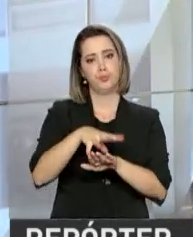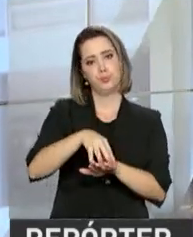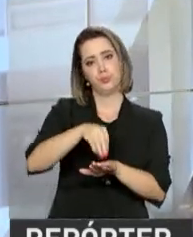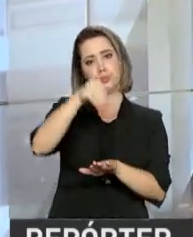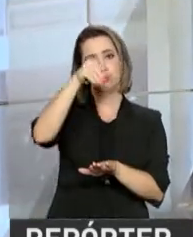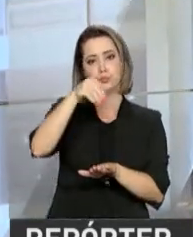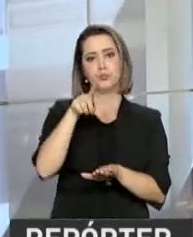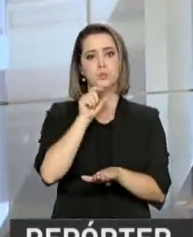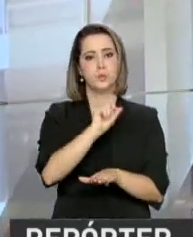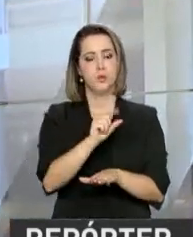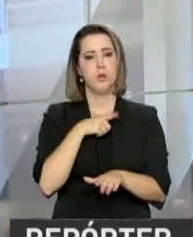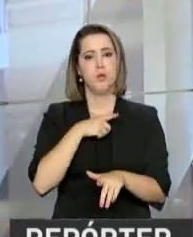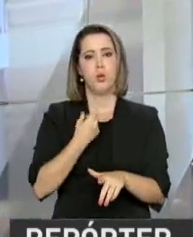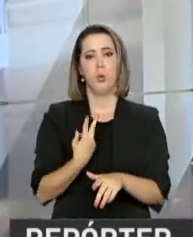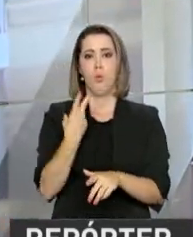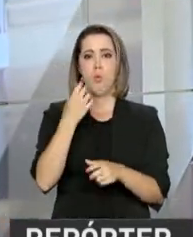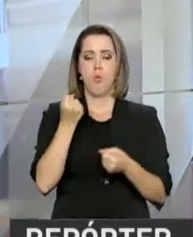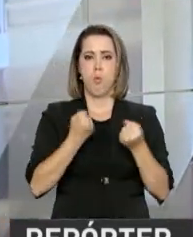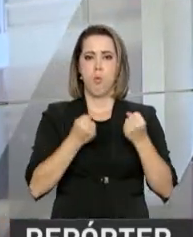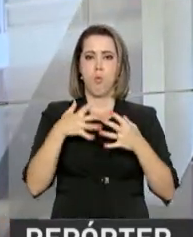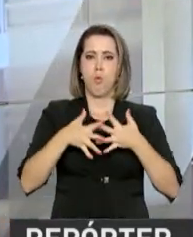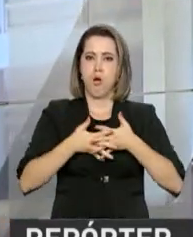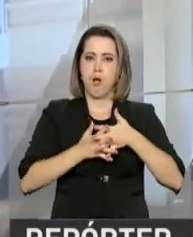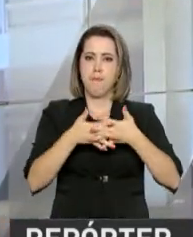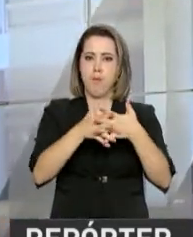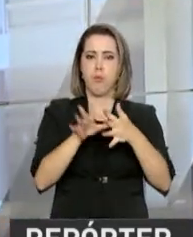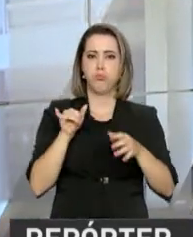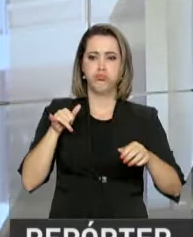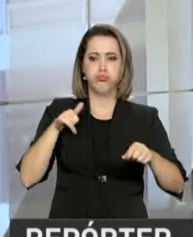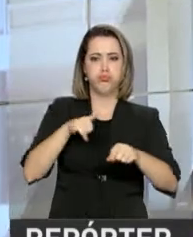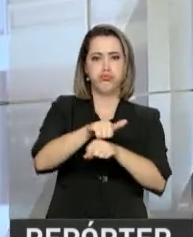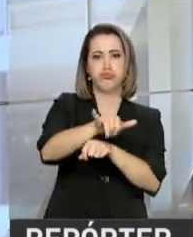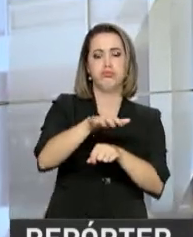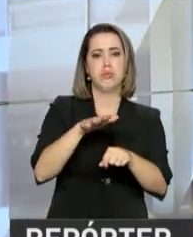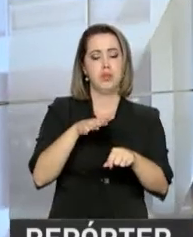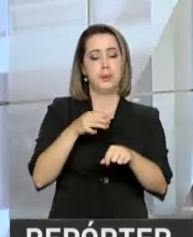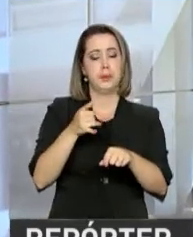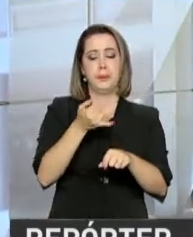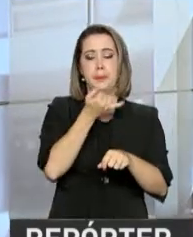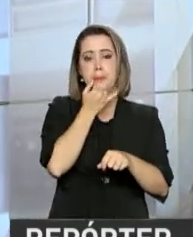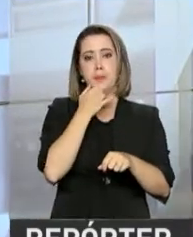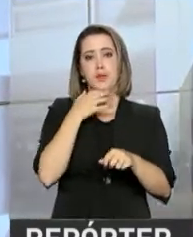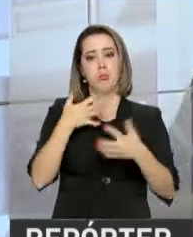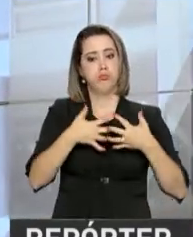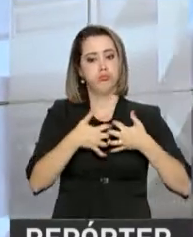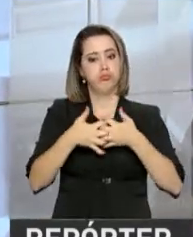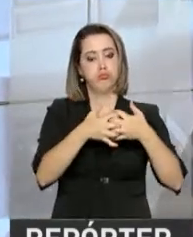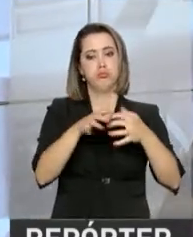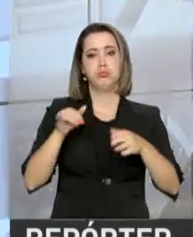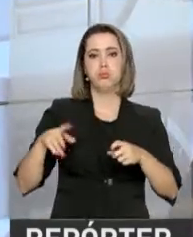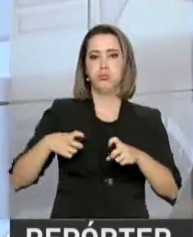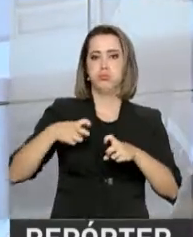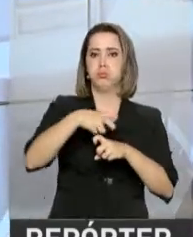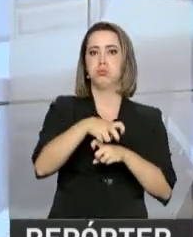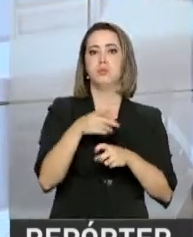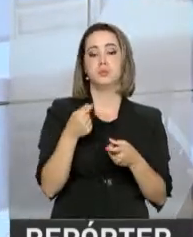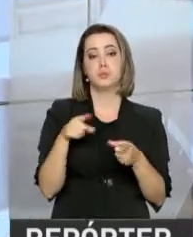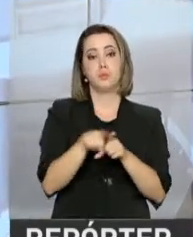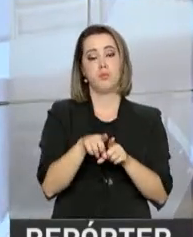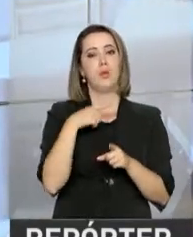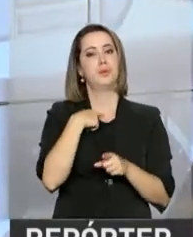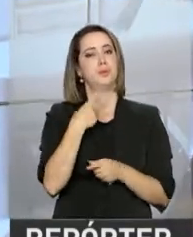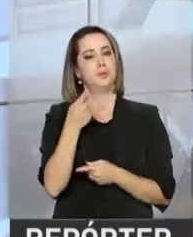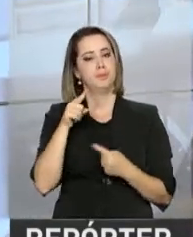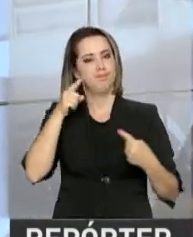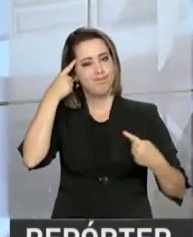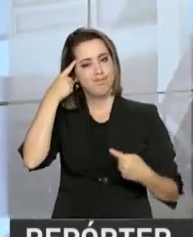na suécia onde um caminhão atropelou várias pessoas na nota o governo brasileiro condena firmemente o ato que causou